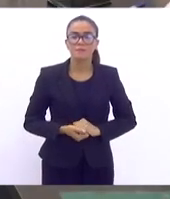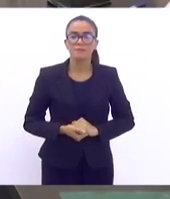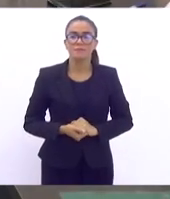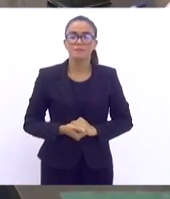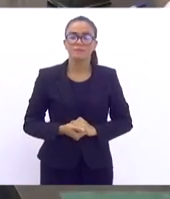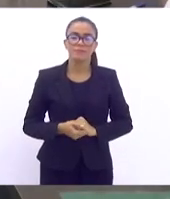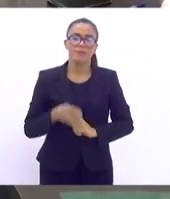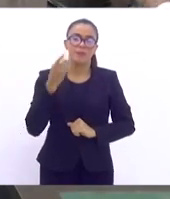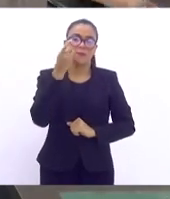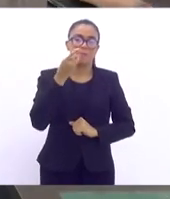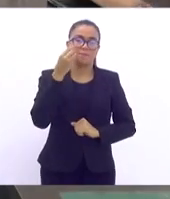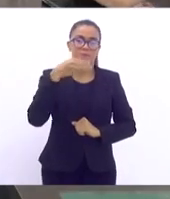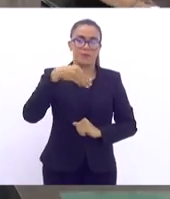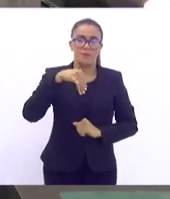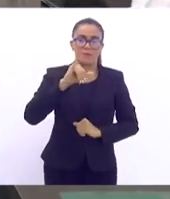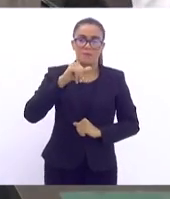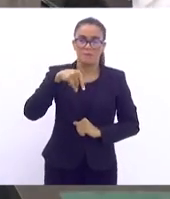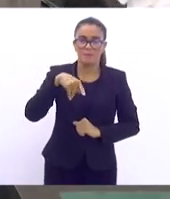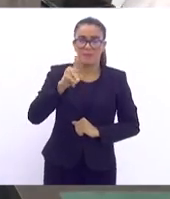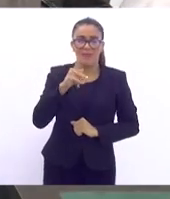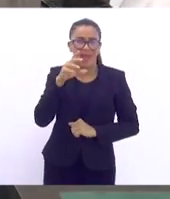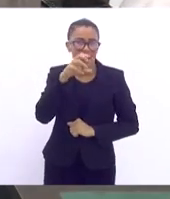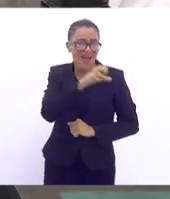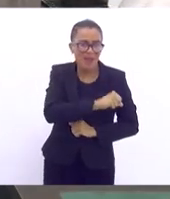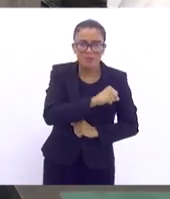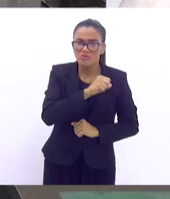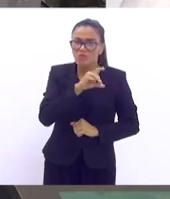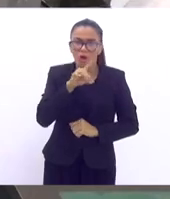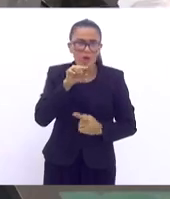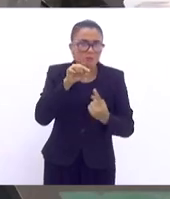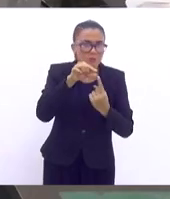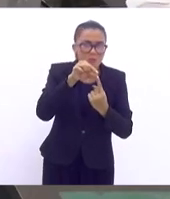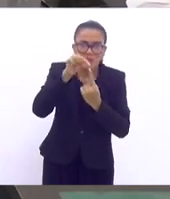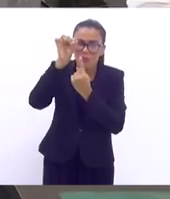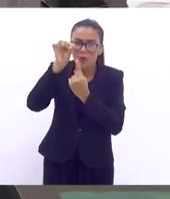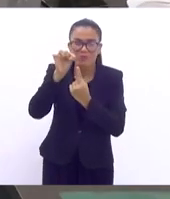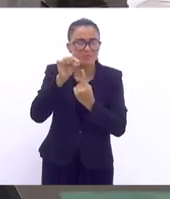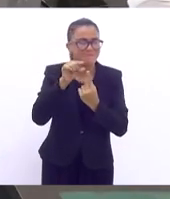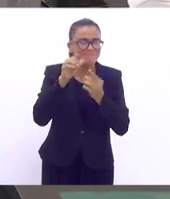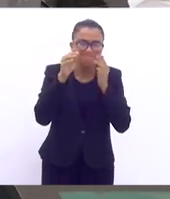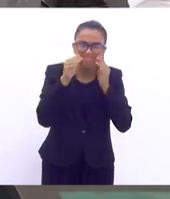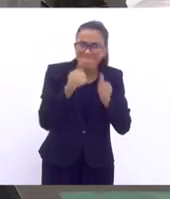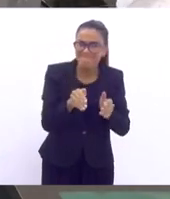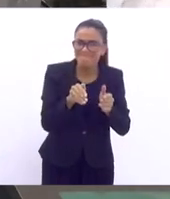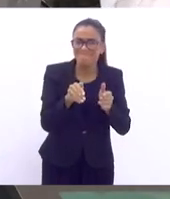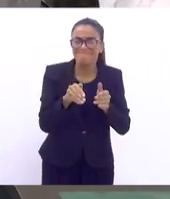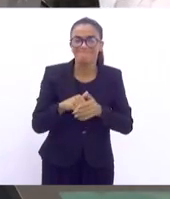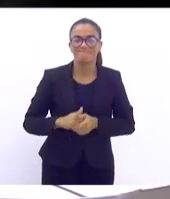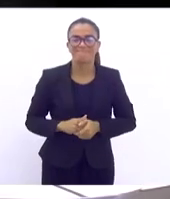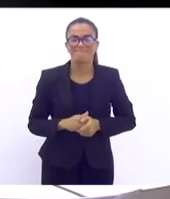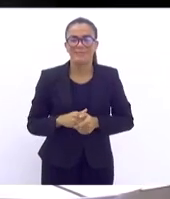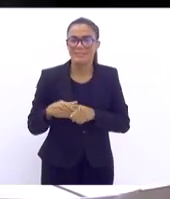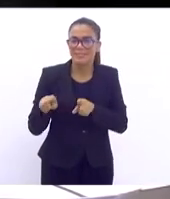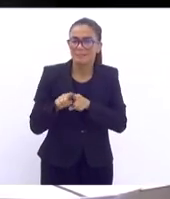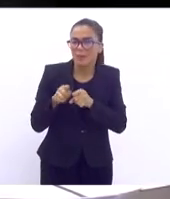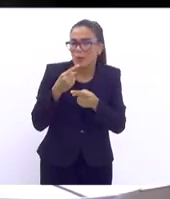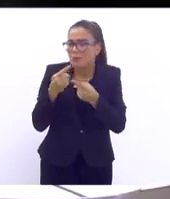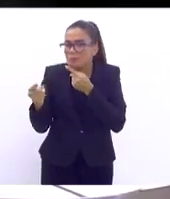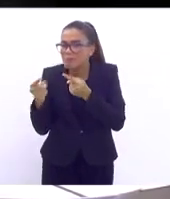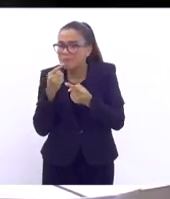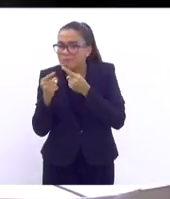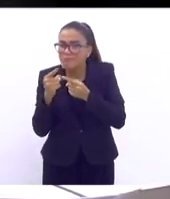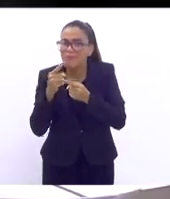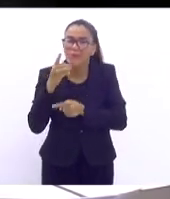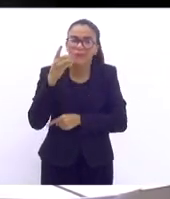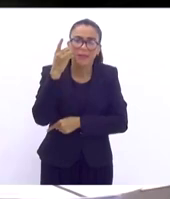mente é rápido e sobre um ponto específico e já logo aqui com o Deputado